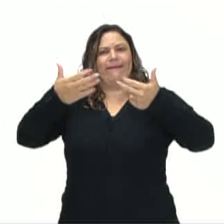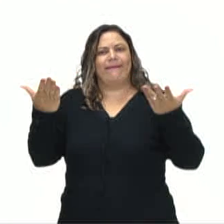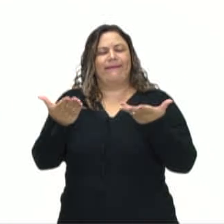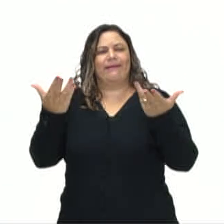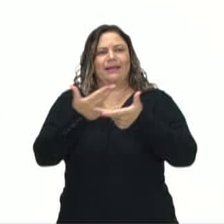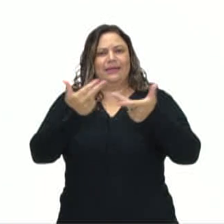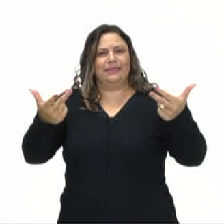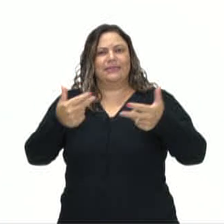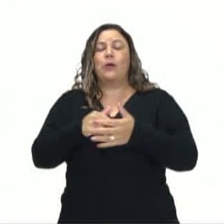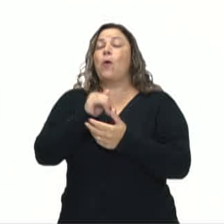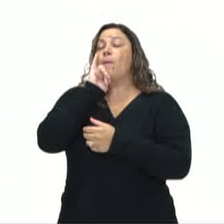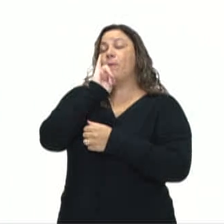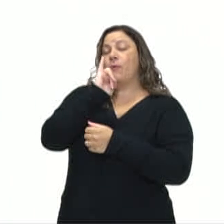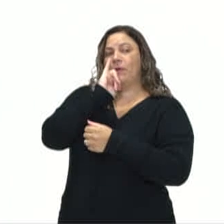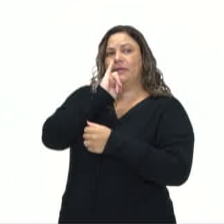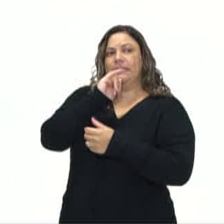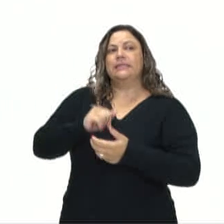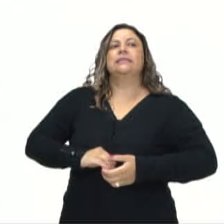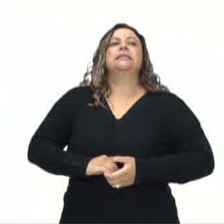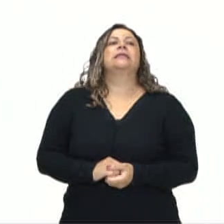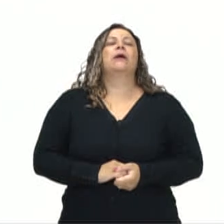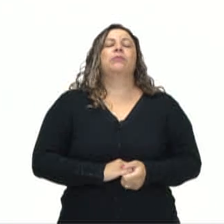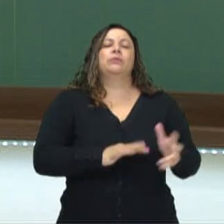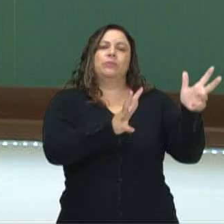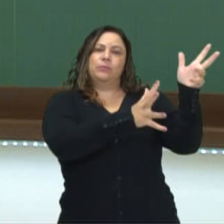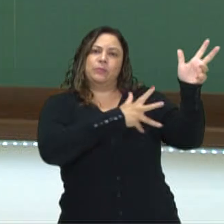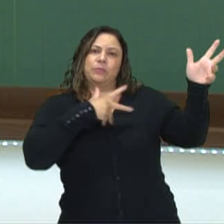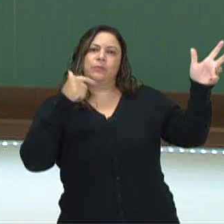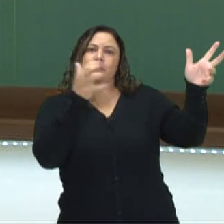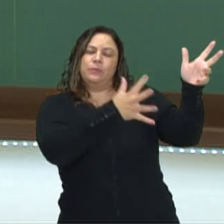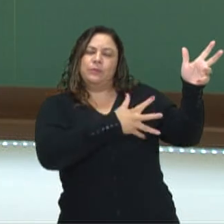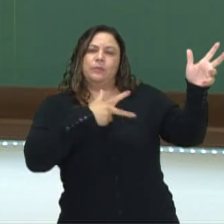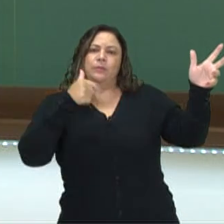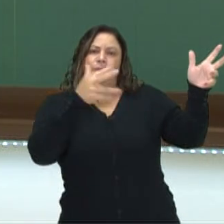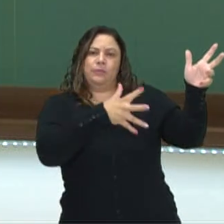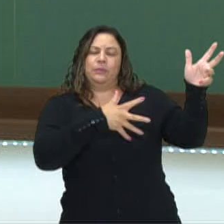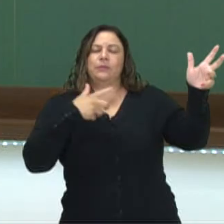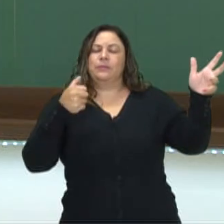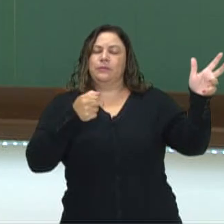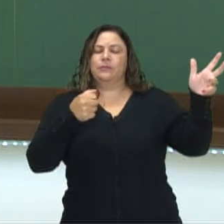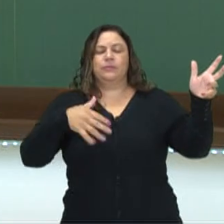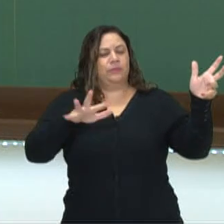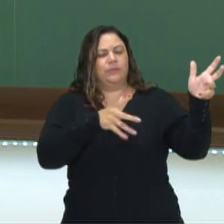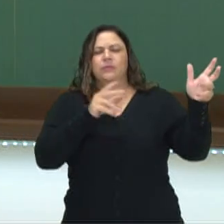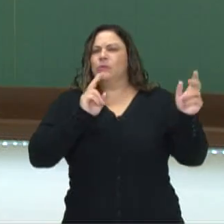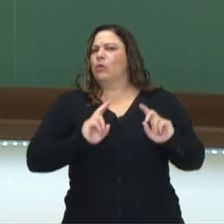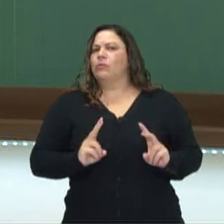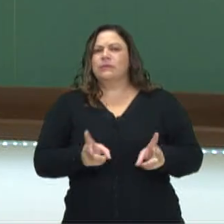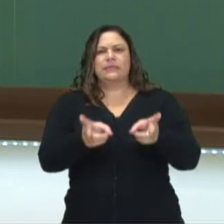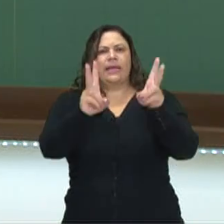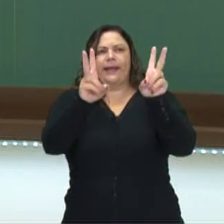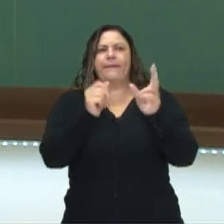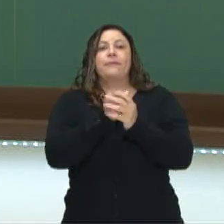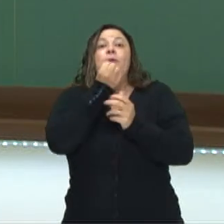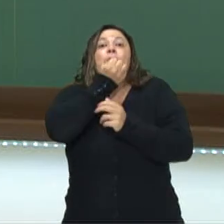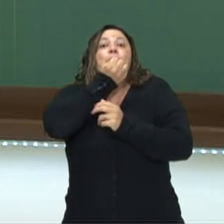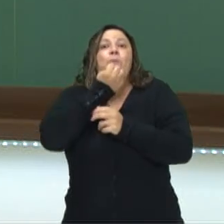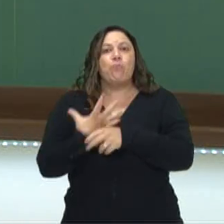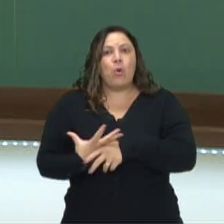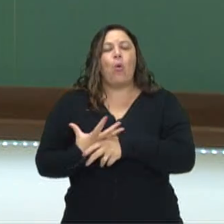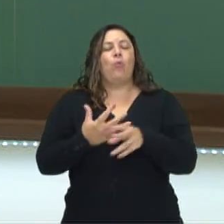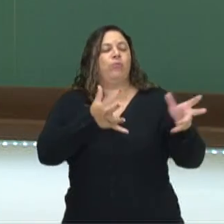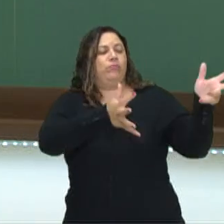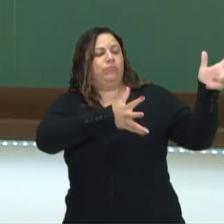de um tocador de lira, seja dessa, como se fosse uma harpa aqui, tá? É tocar lira. E a de um bom tocador de